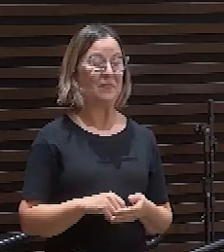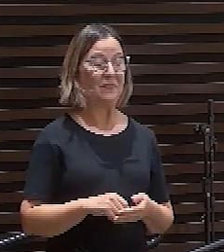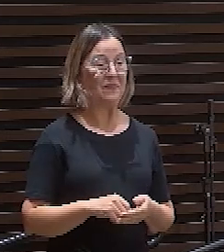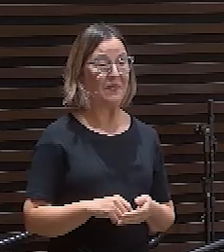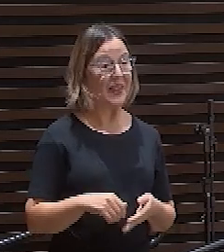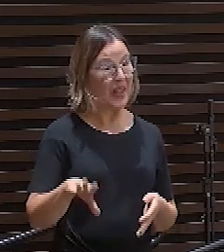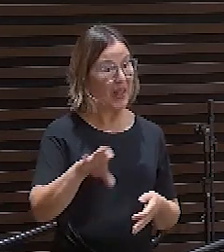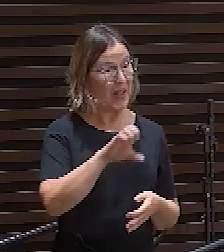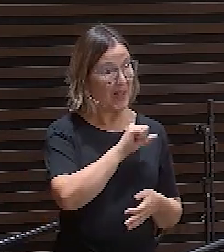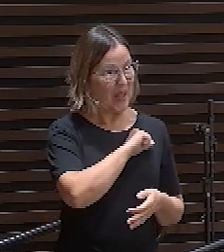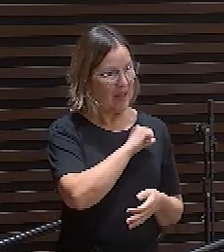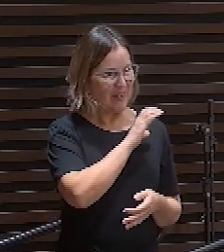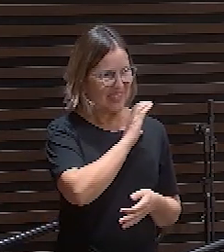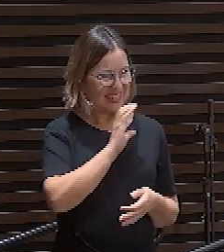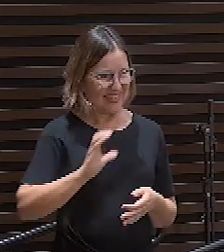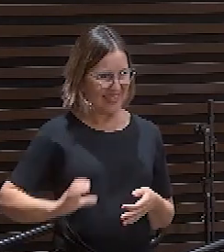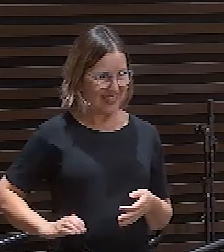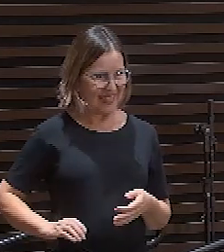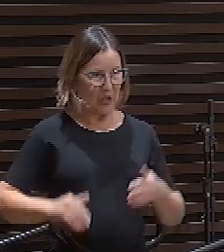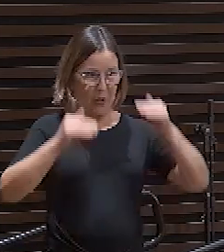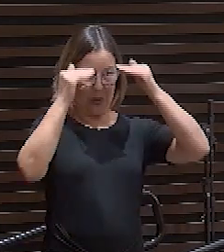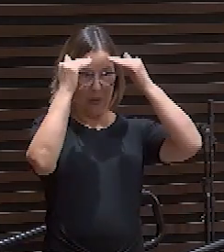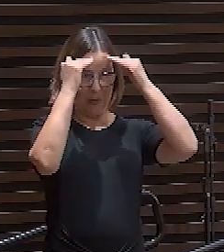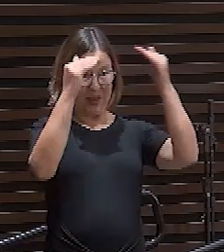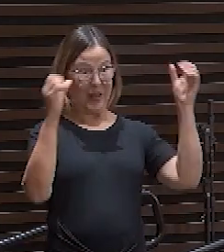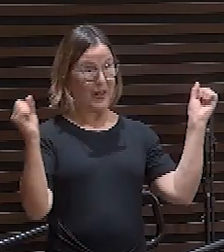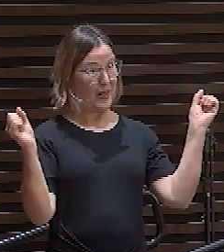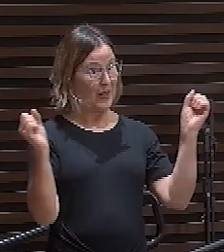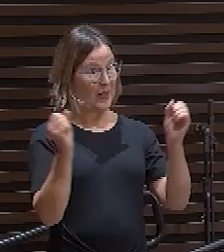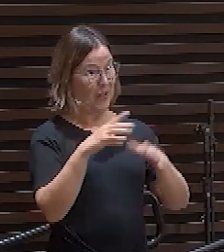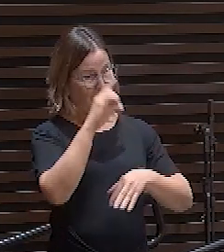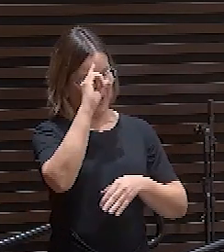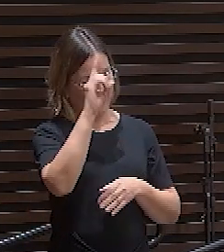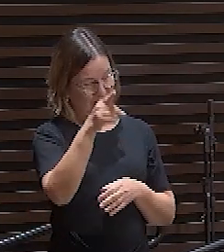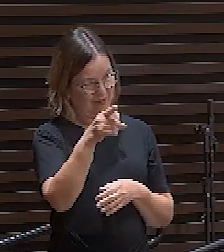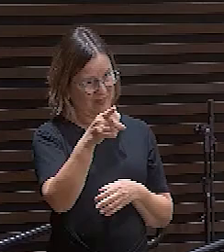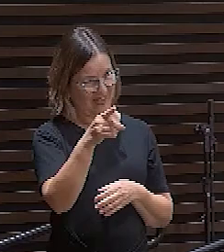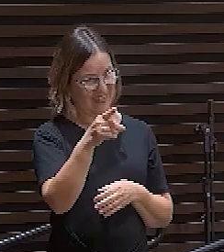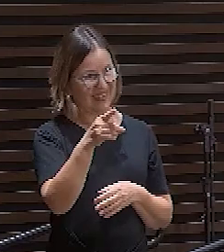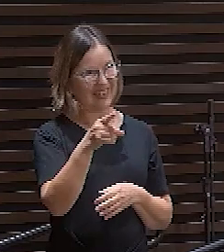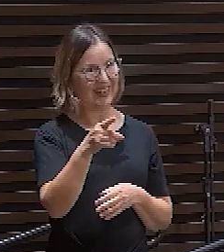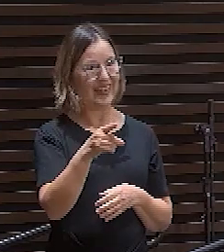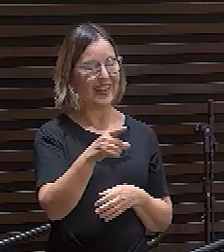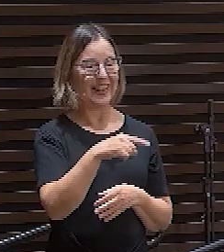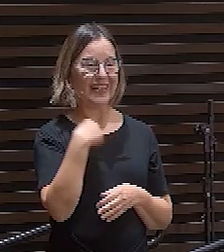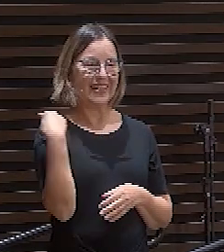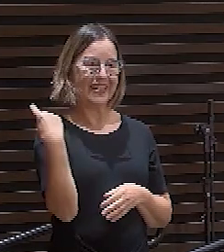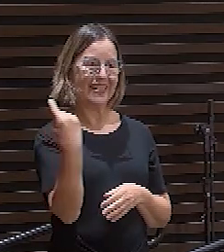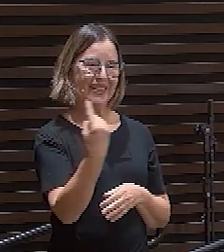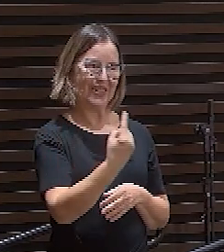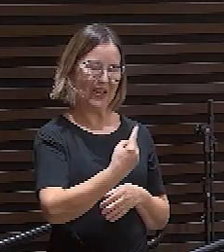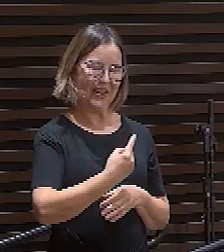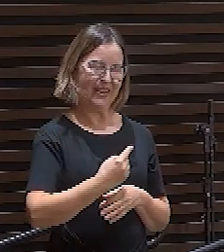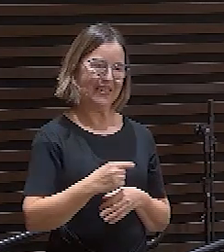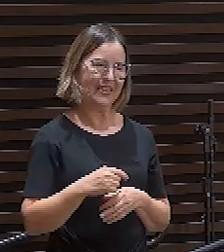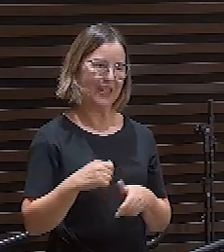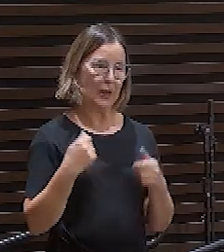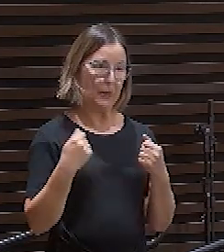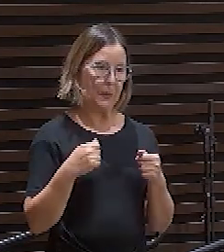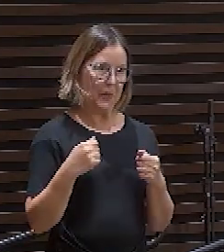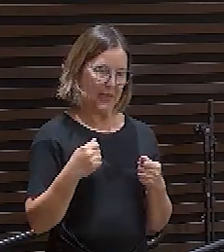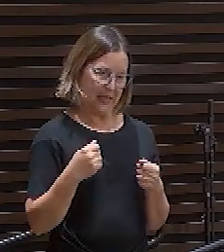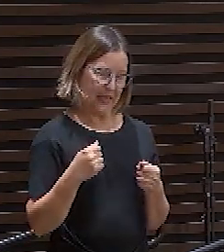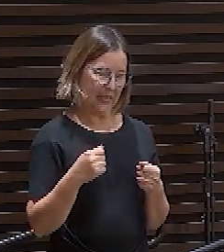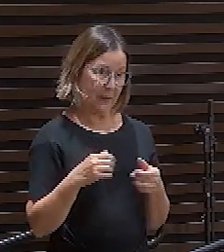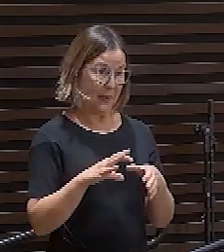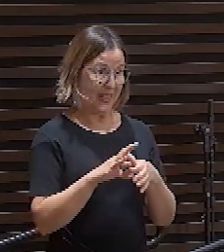Cristo, obedecendo a esse novo mandamento que Ele nos deixou, nós devemos então deixar para os nossos filhos,